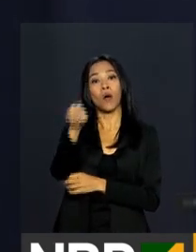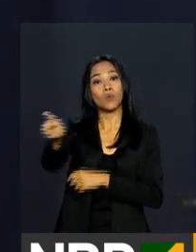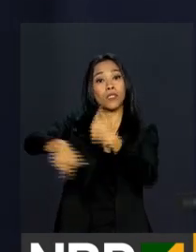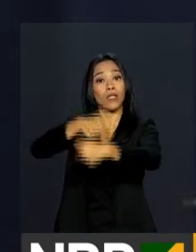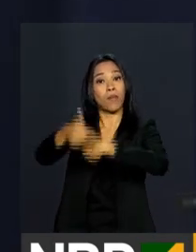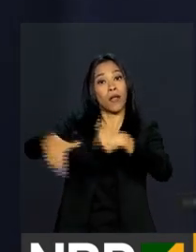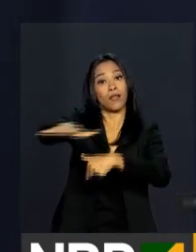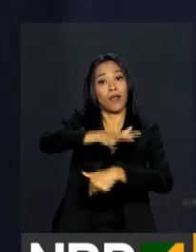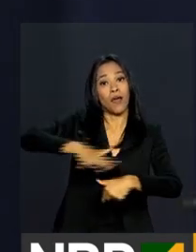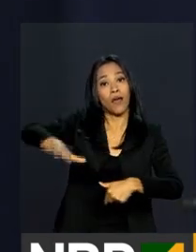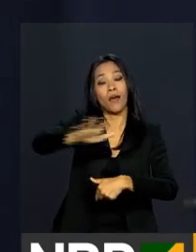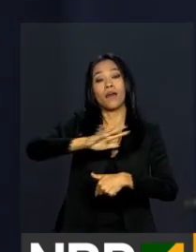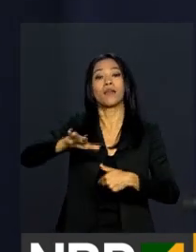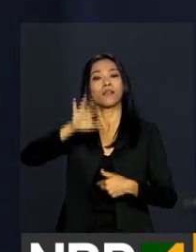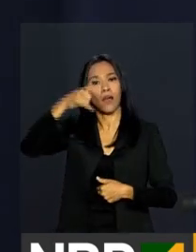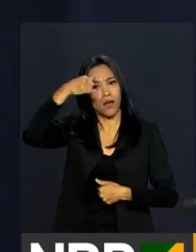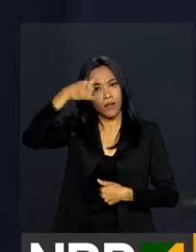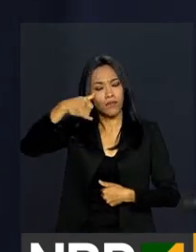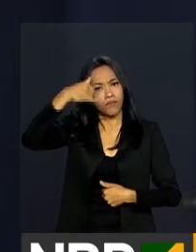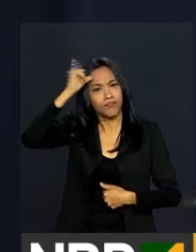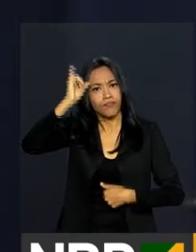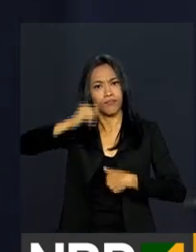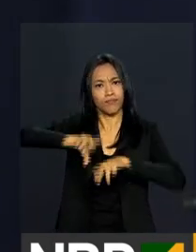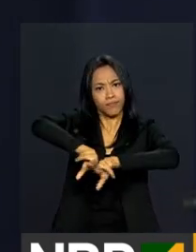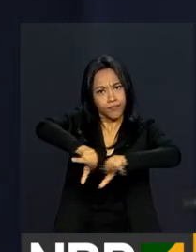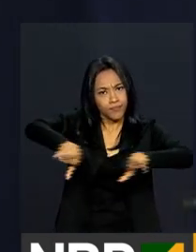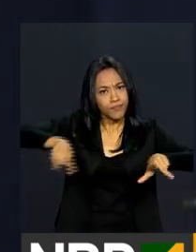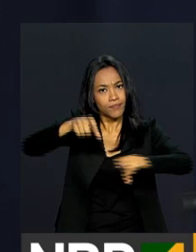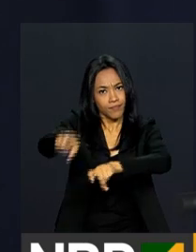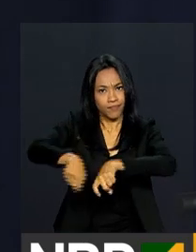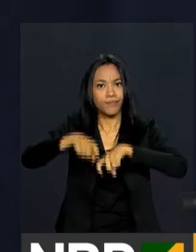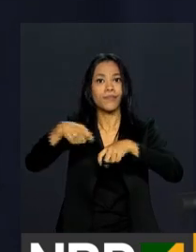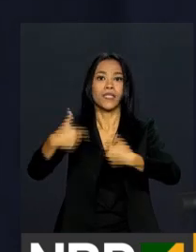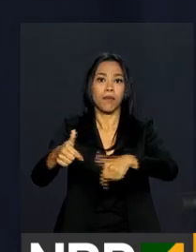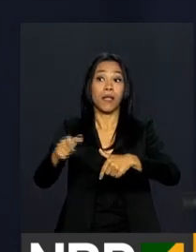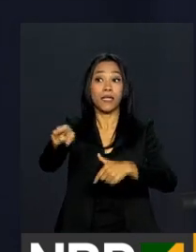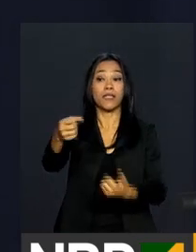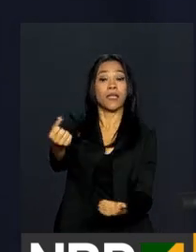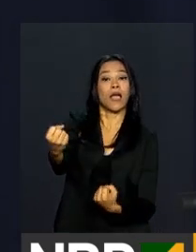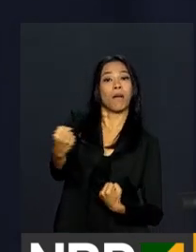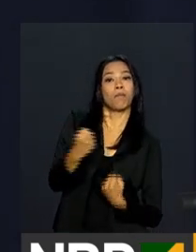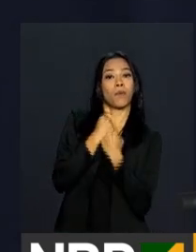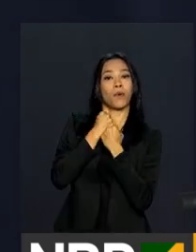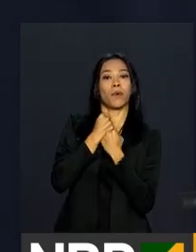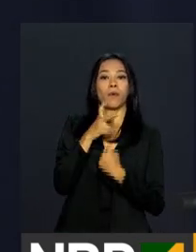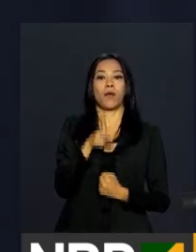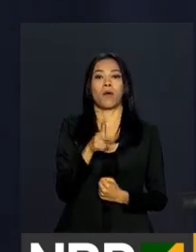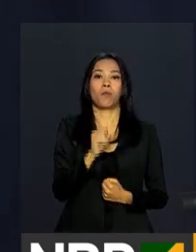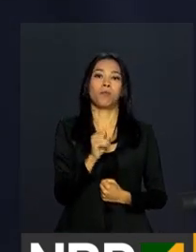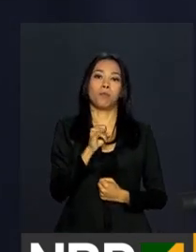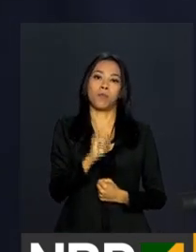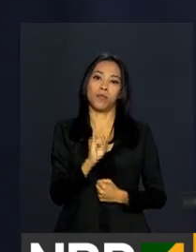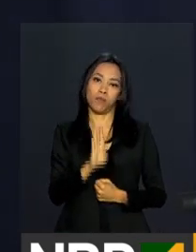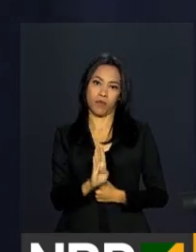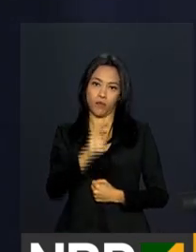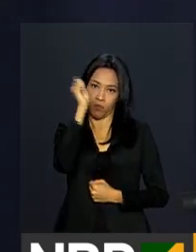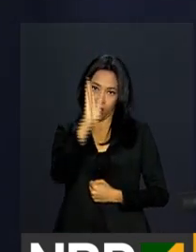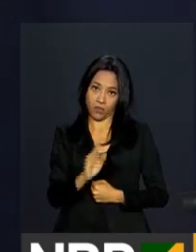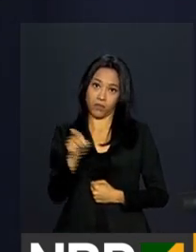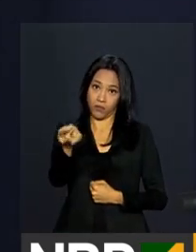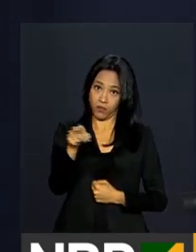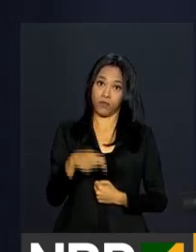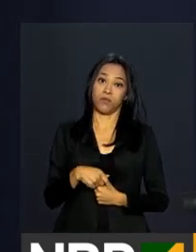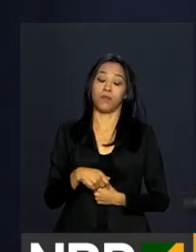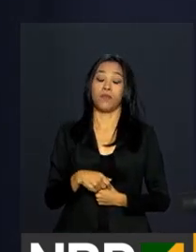pecuária, do agronegócio em geral, que tem sido um dos sustentáculos do PIB brasileiro. Isto que o Toninho disse, né? O Toninho disse,